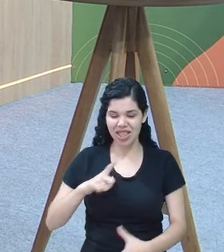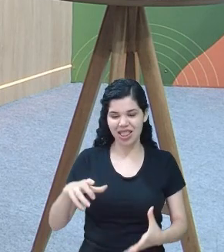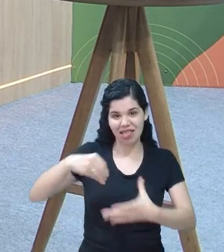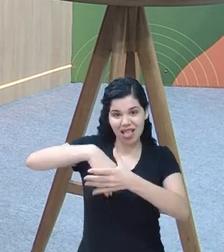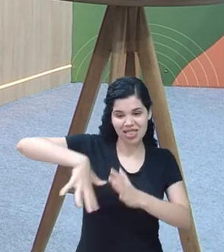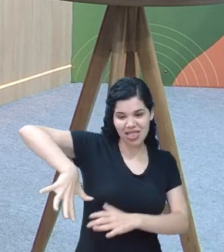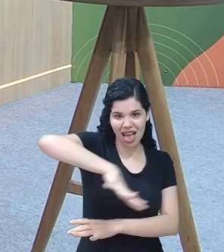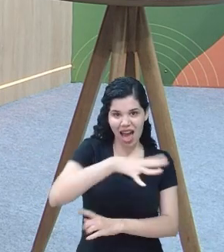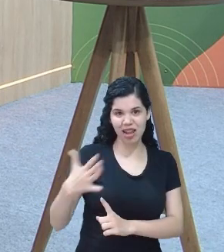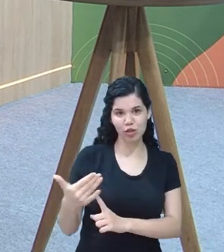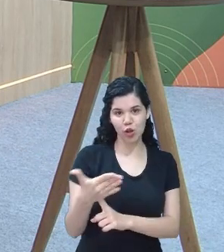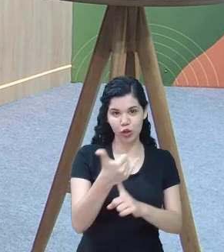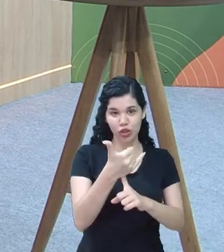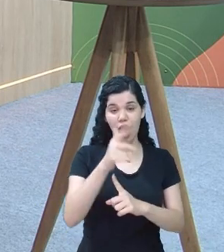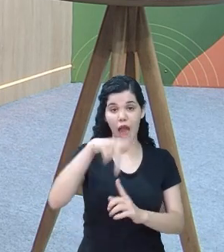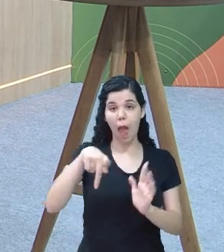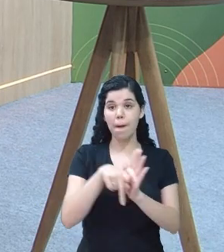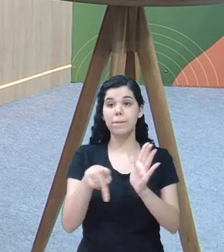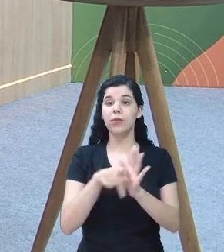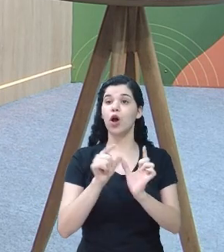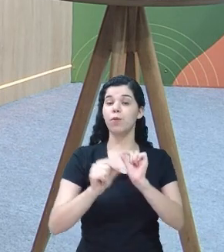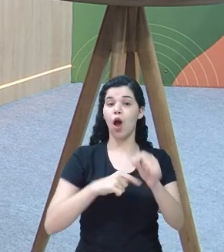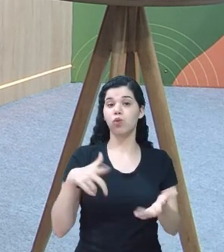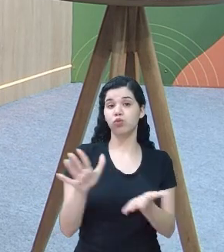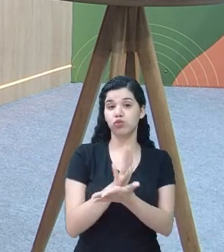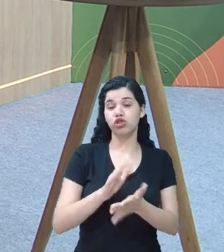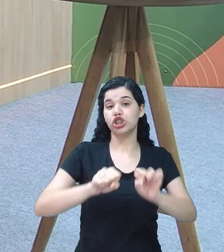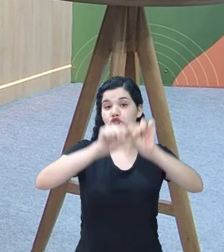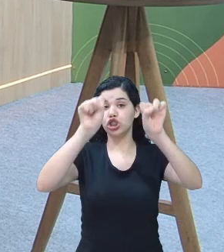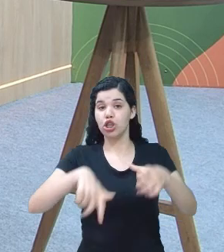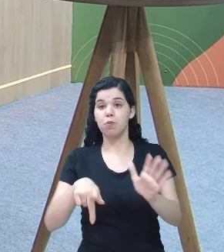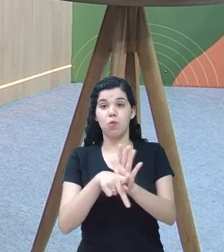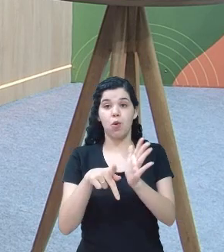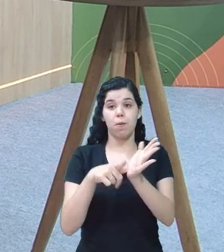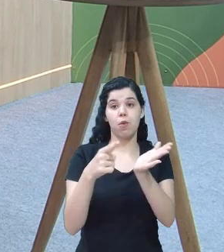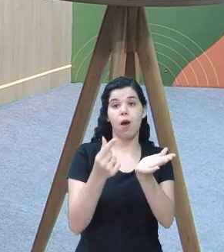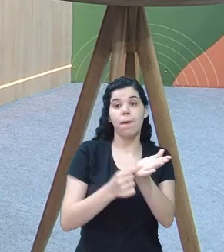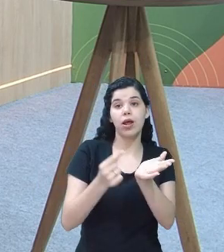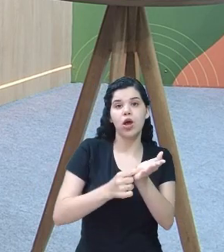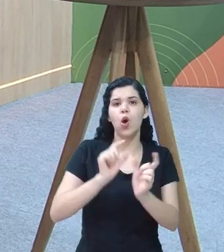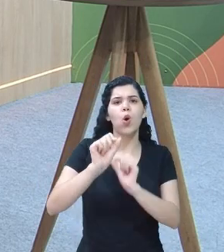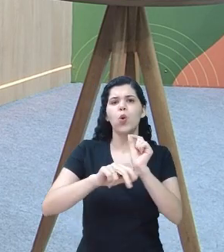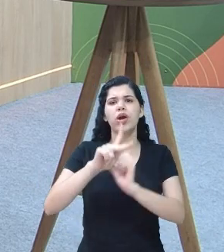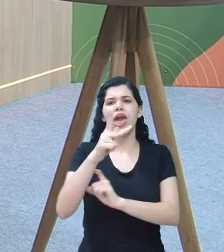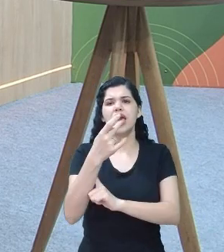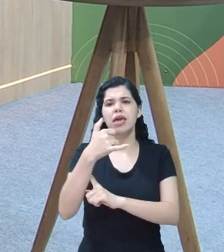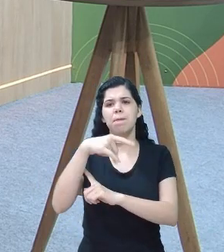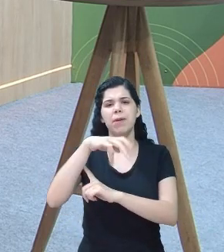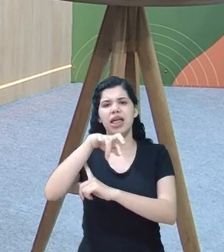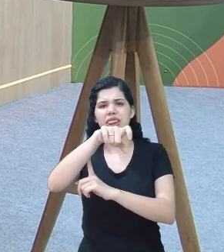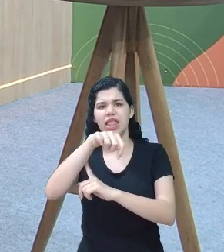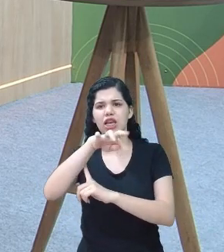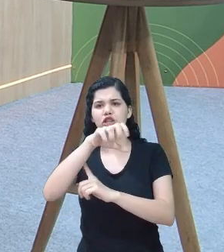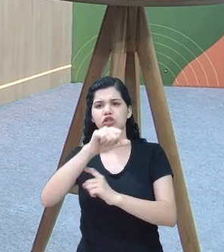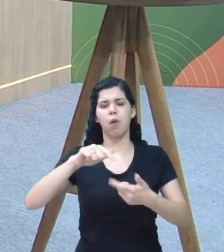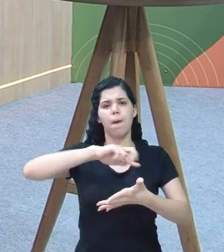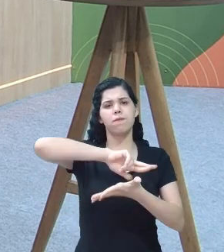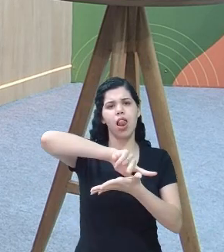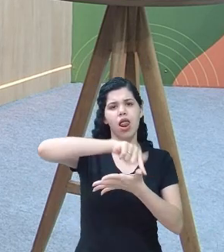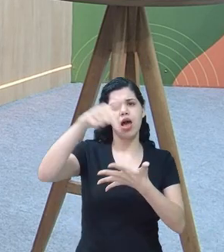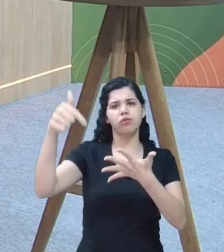mundo digital, que são programas, aplicativos, o que seria hipertexto,